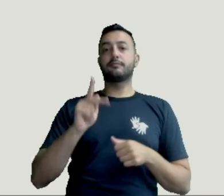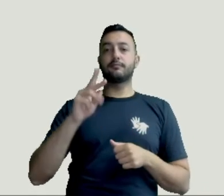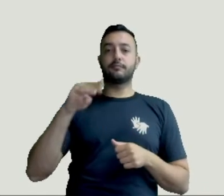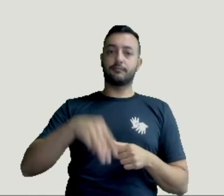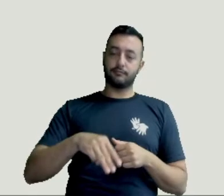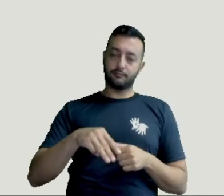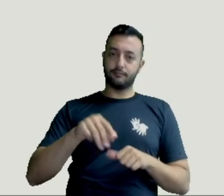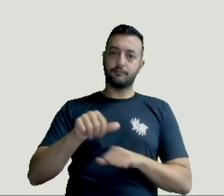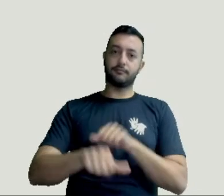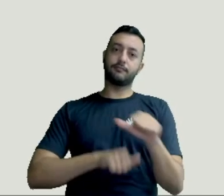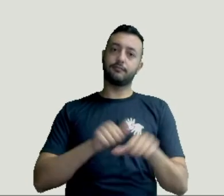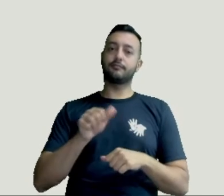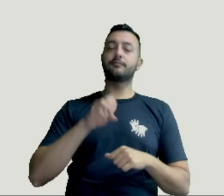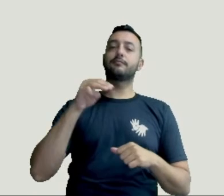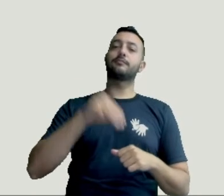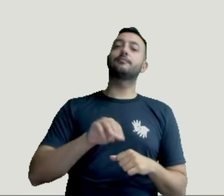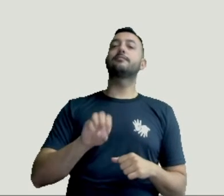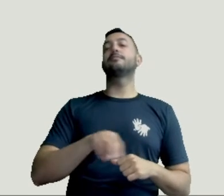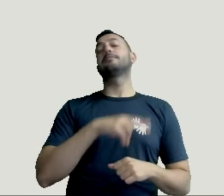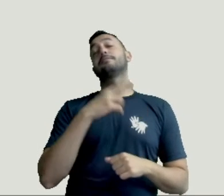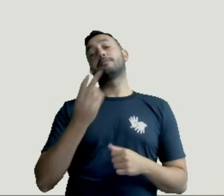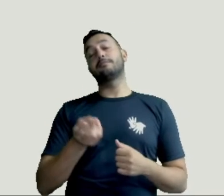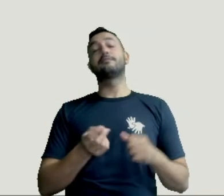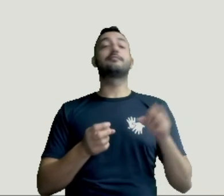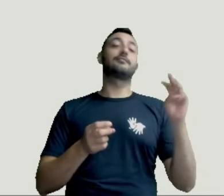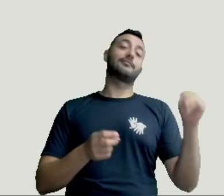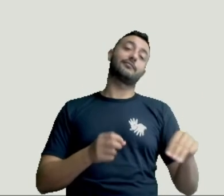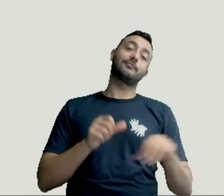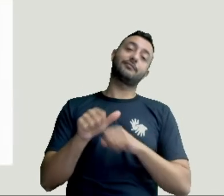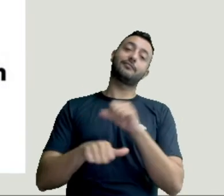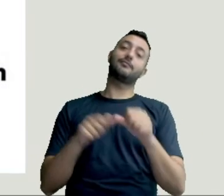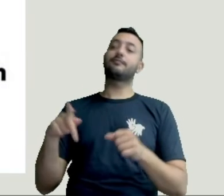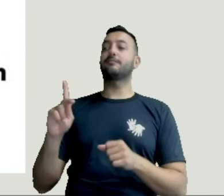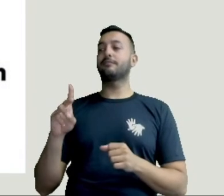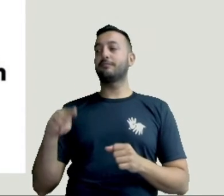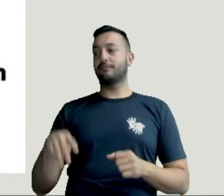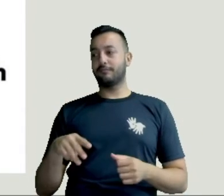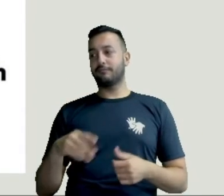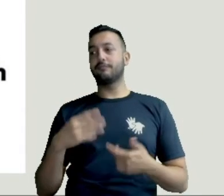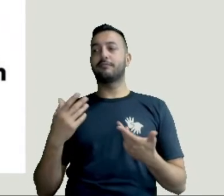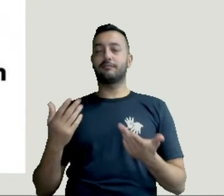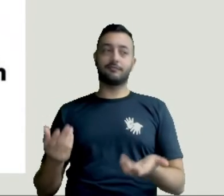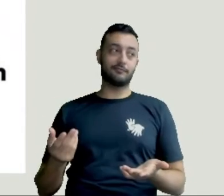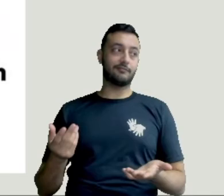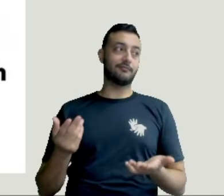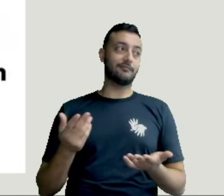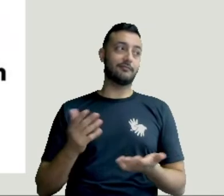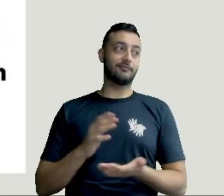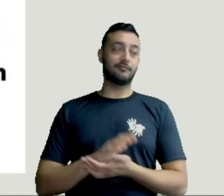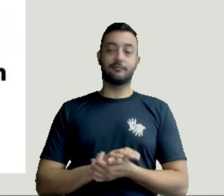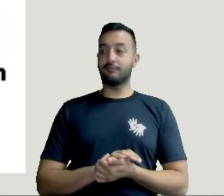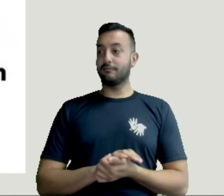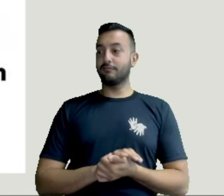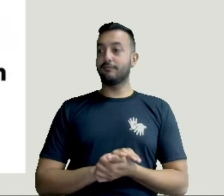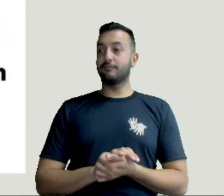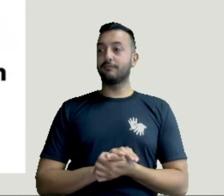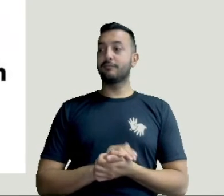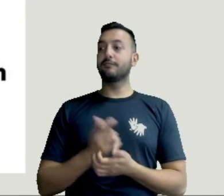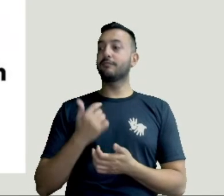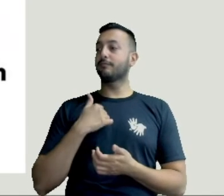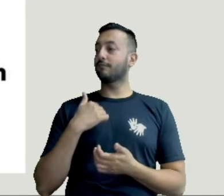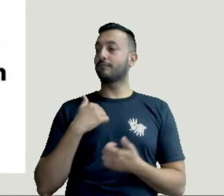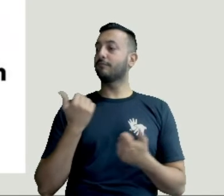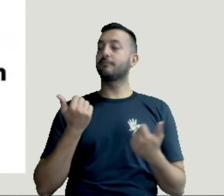quilômetros em metros ou metros em quilômetro. Como mostra aqui, ó. Não vou deduzir aqui